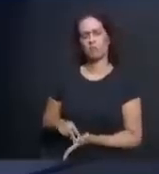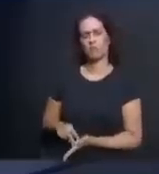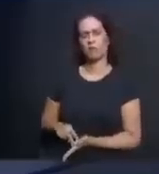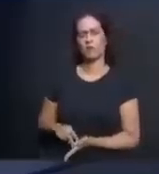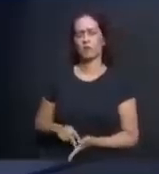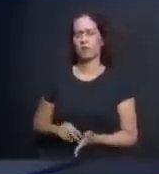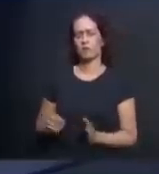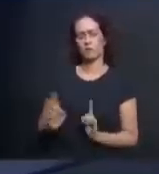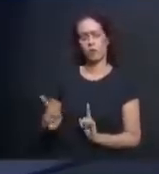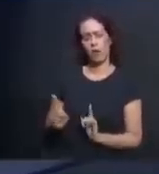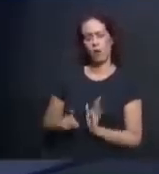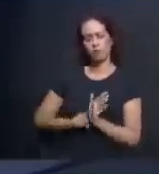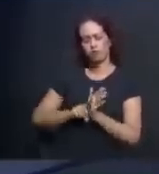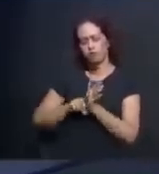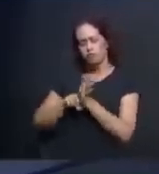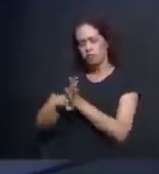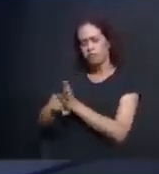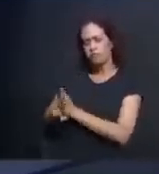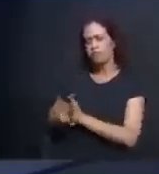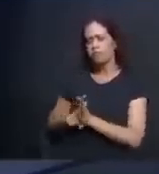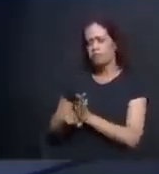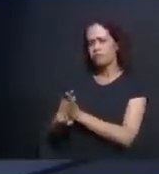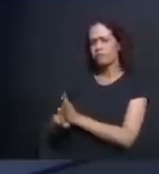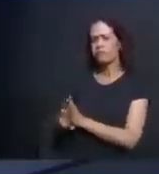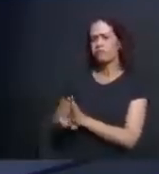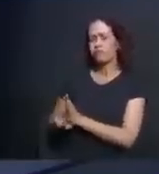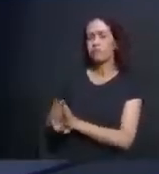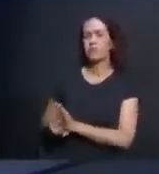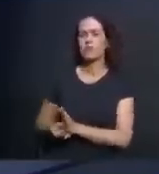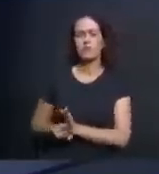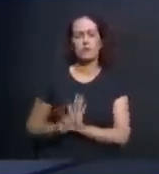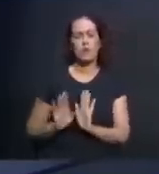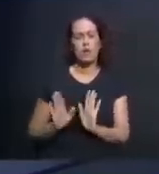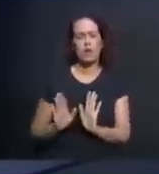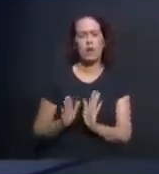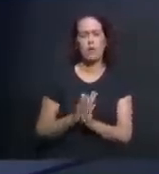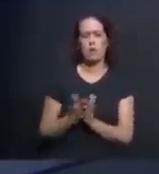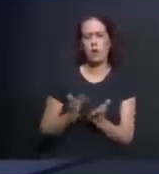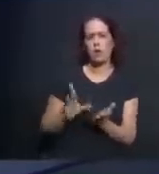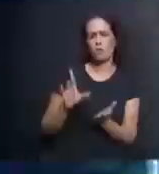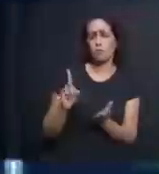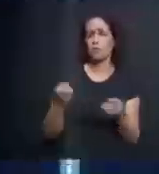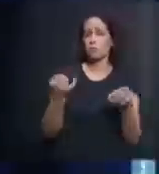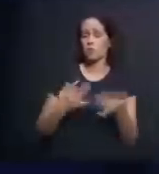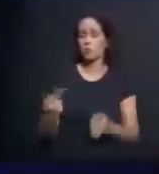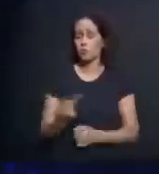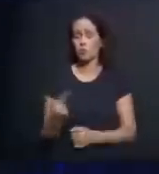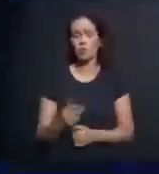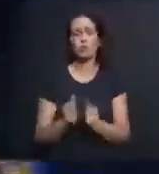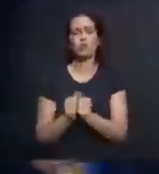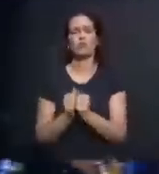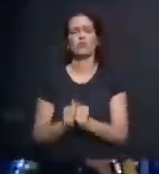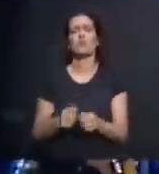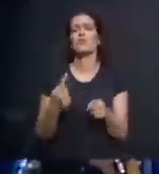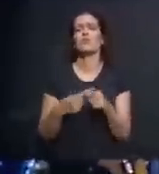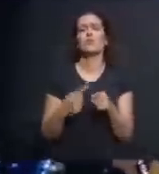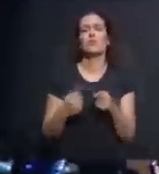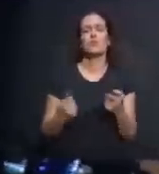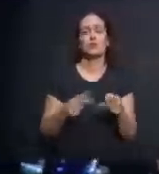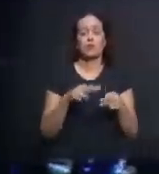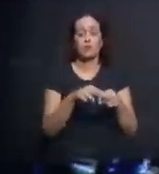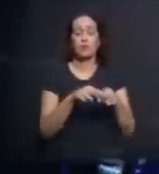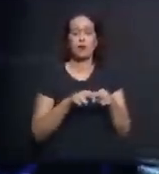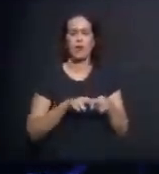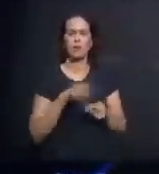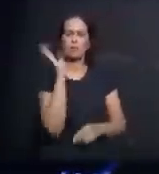isso é isso que está falando aí. Então entra, pô. Mas a Bíblia diz que em Antioquia os dois conviviam. Por quê, Flor? Por causa do Thanos.